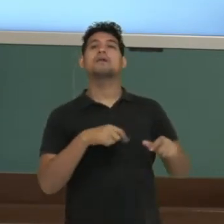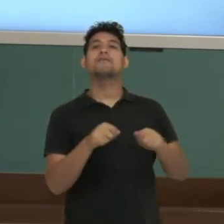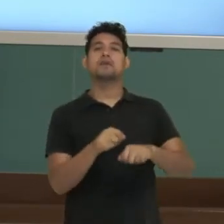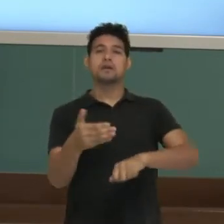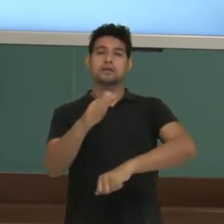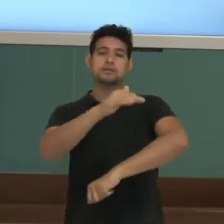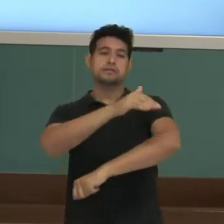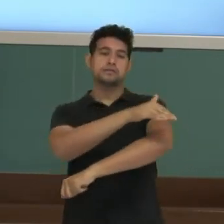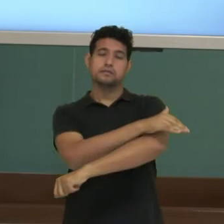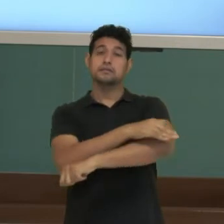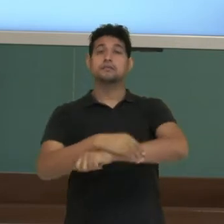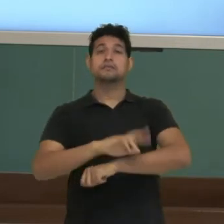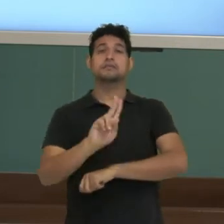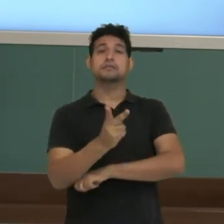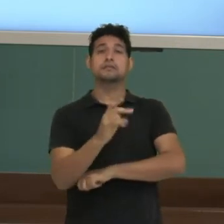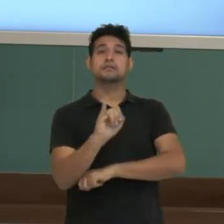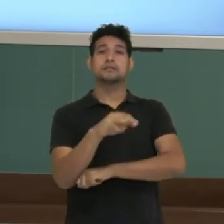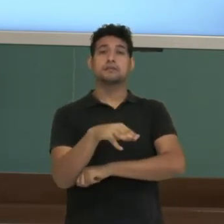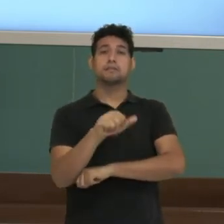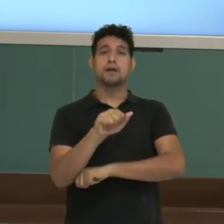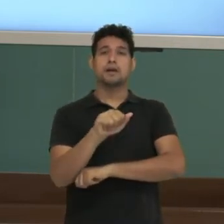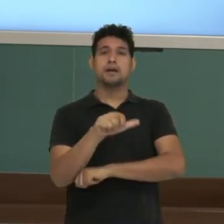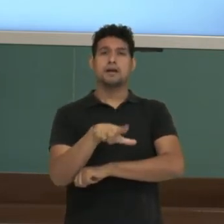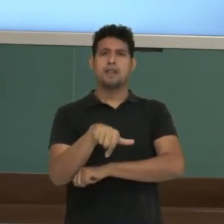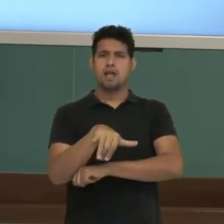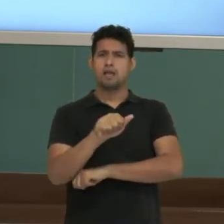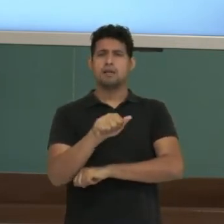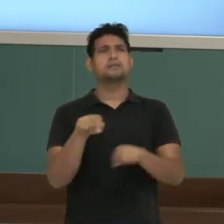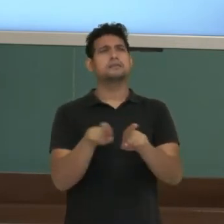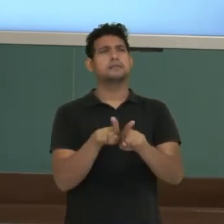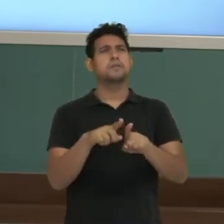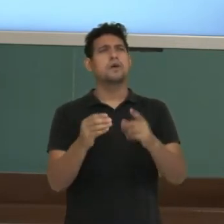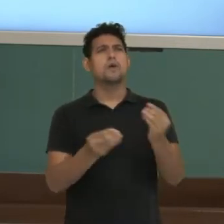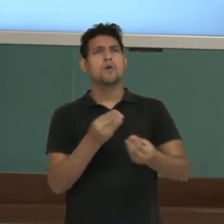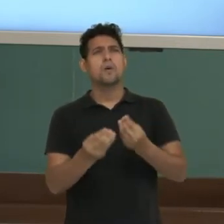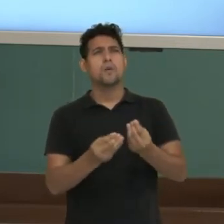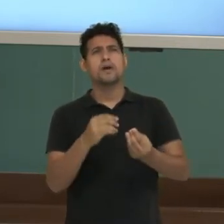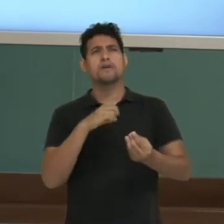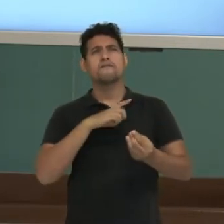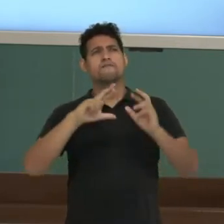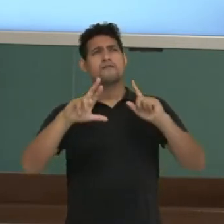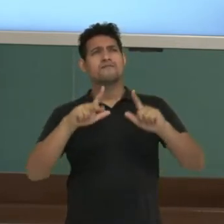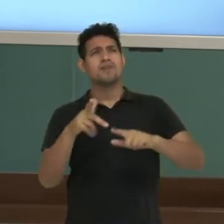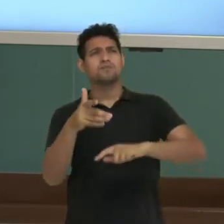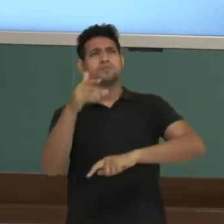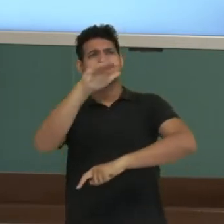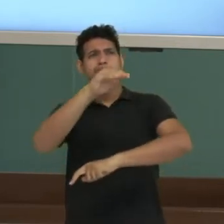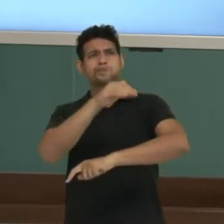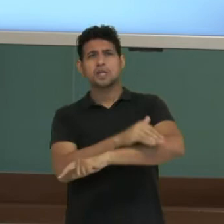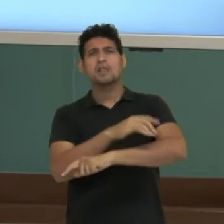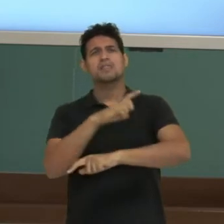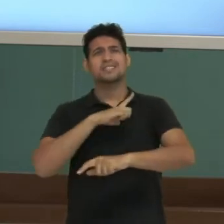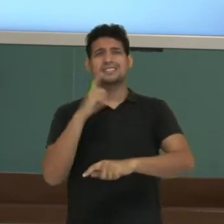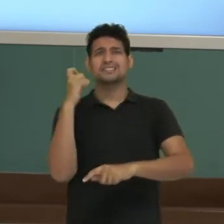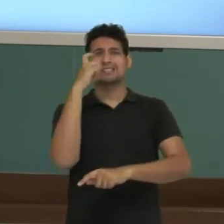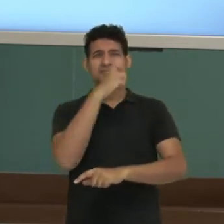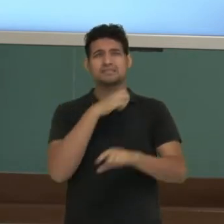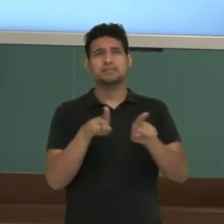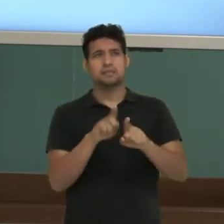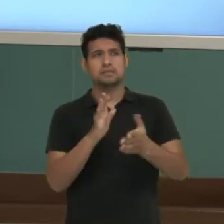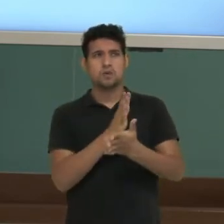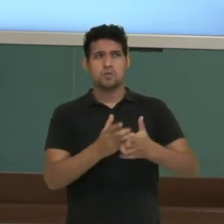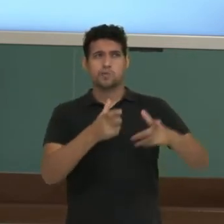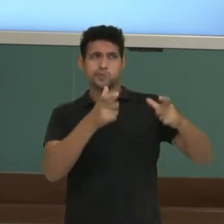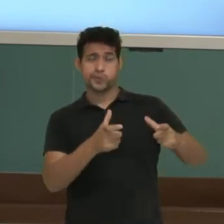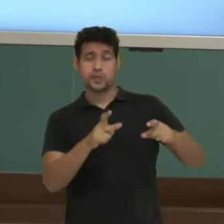Himalaia, como por exemplo Lhasa, no Tibete, que possuindo uma alta altitude tem dificuldade em alguns